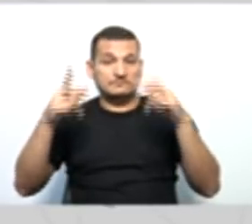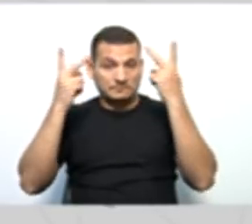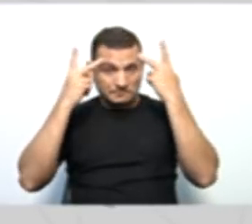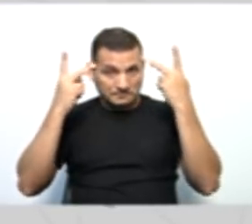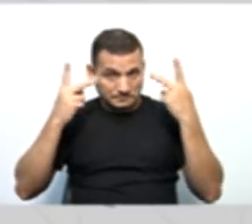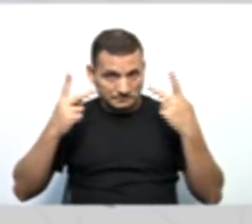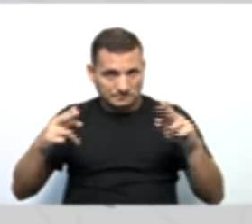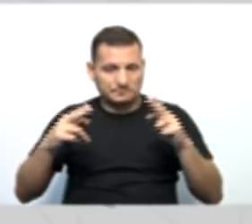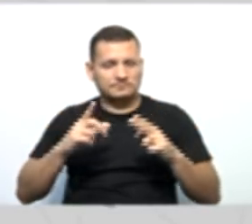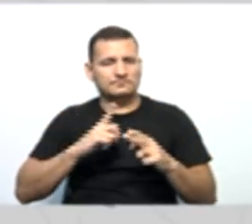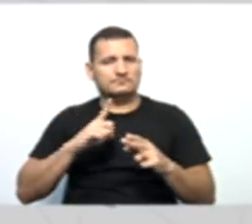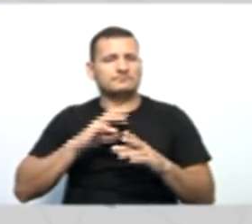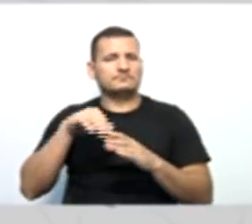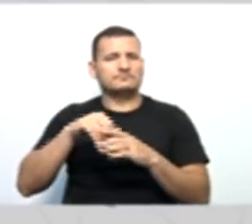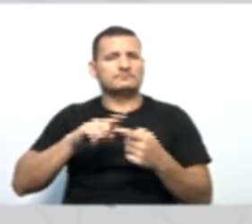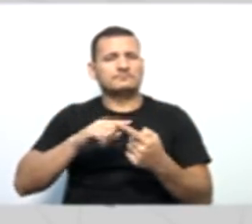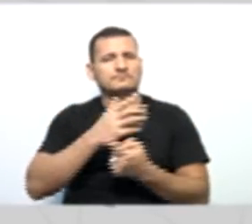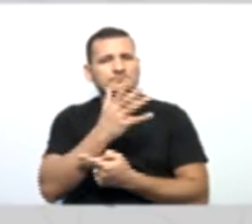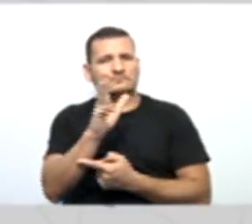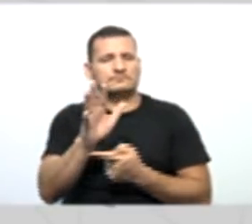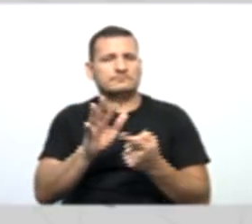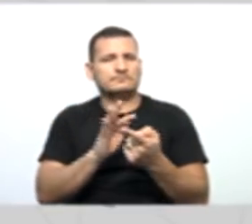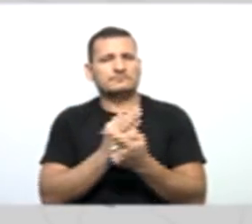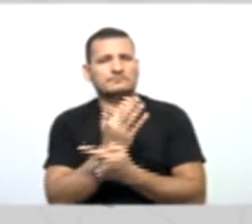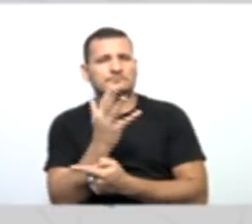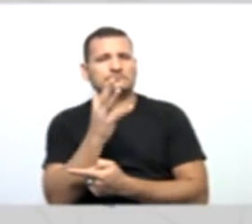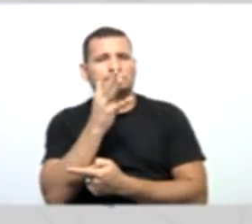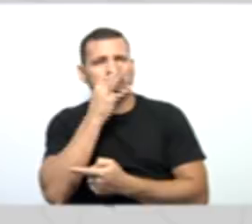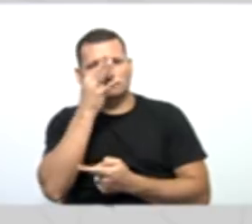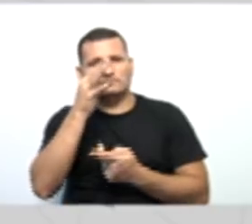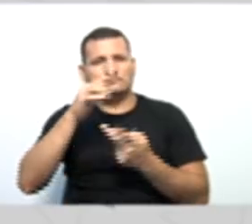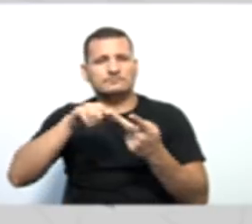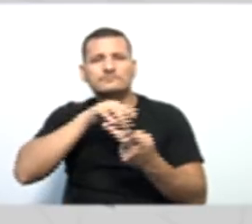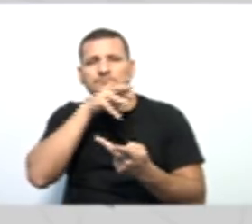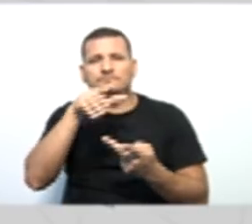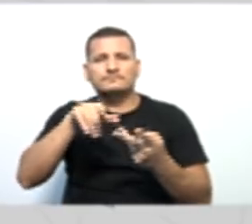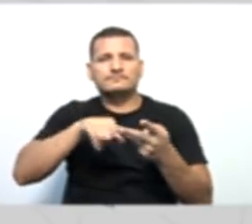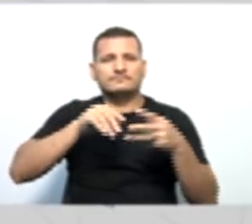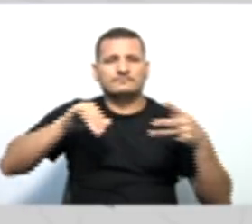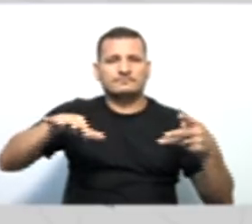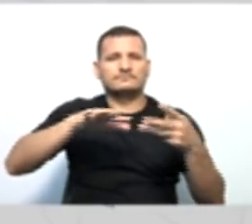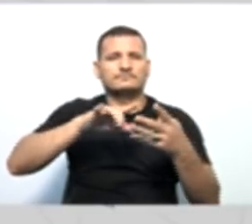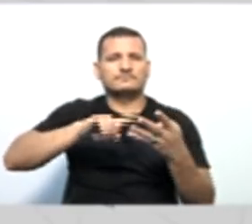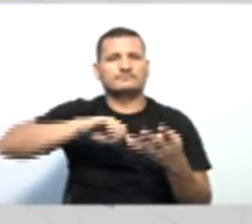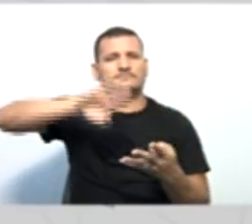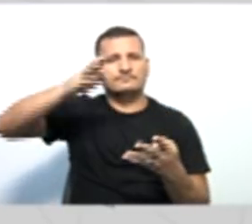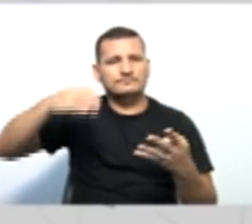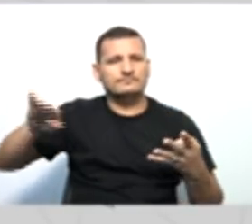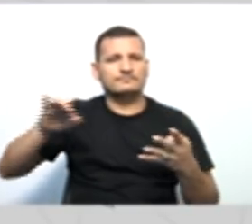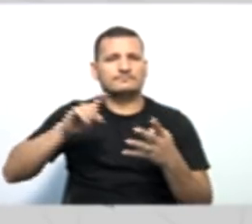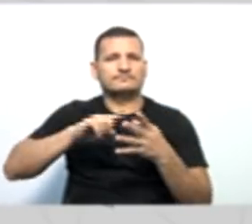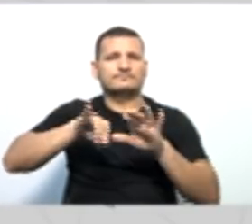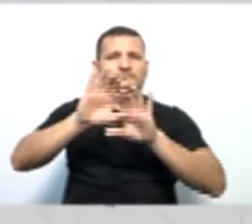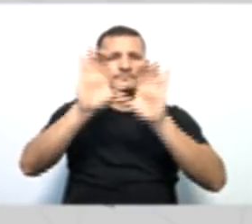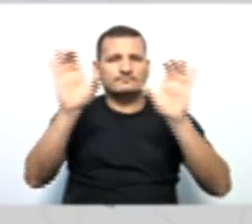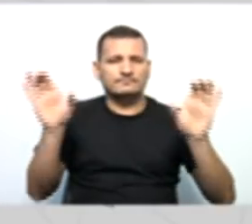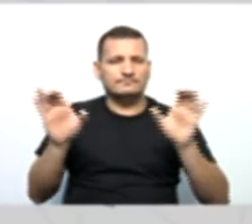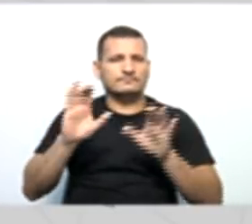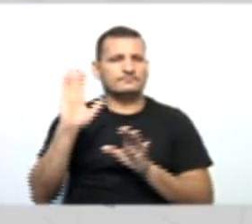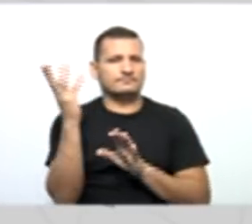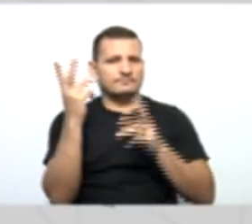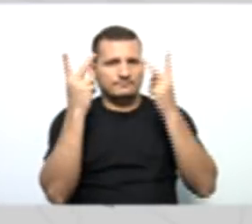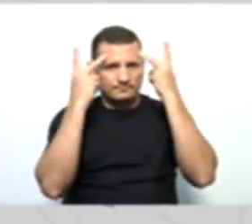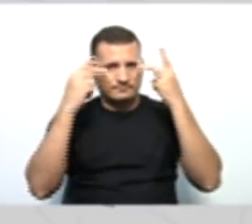E inclui toda a vegetação, os animais, os micro-organismos, o solo, as rochas, a atmosfera, os fenômenos